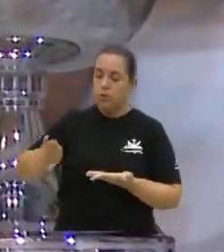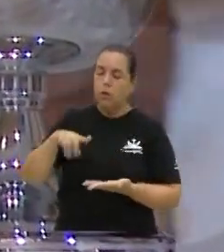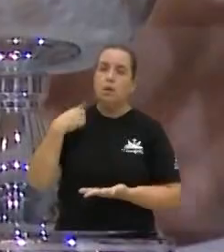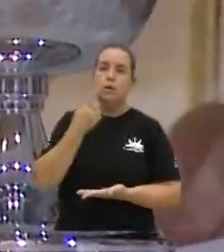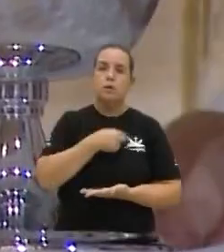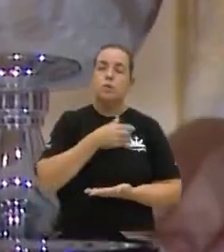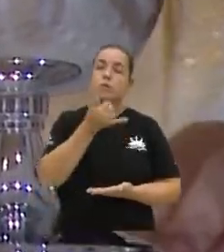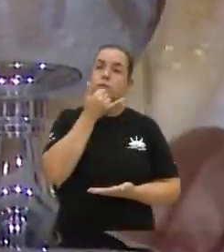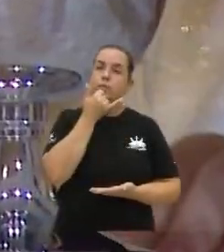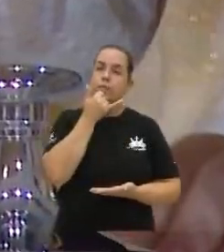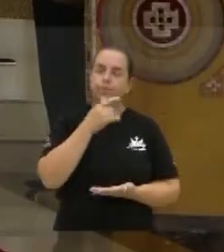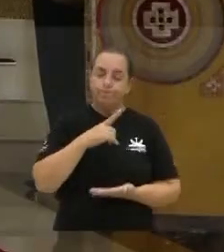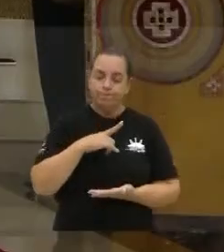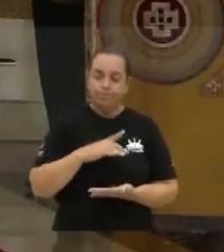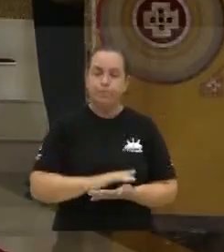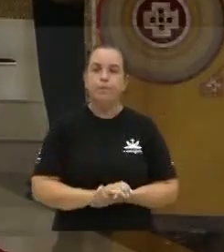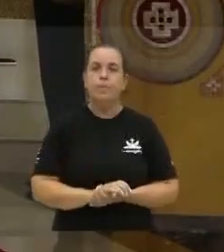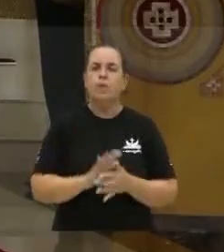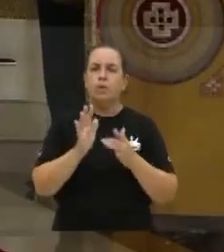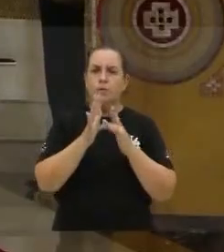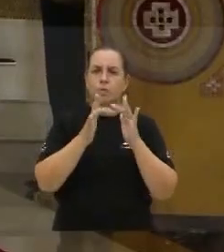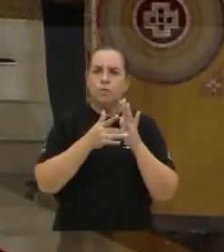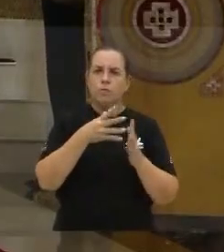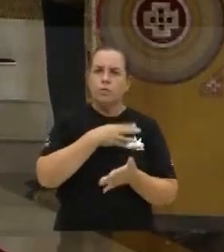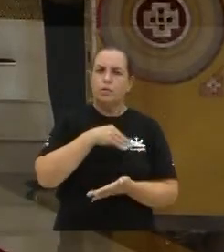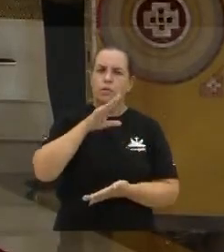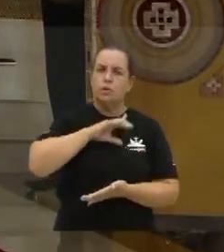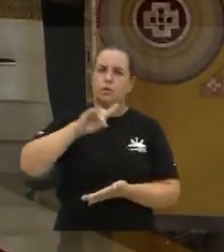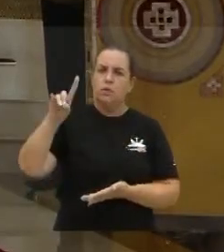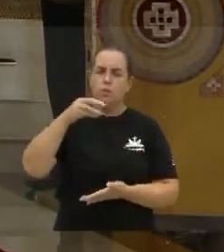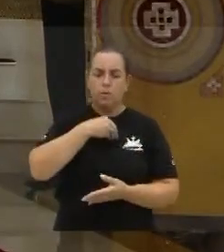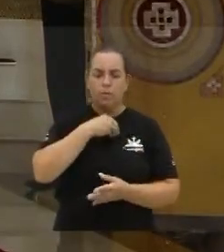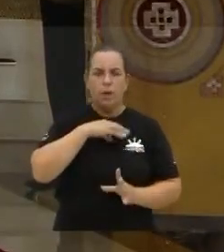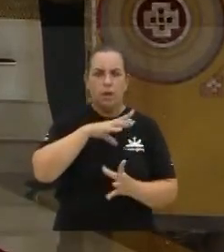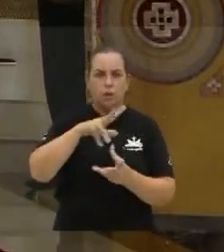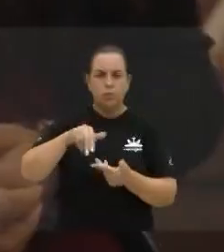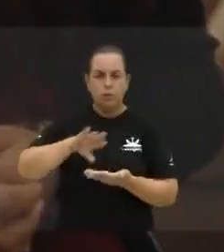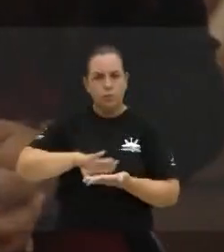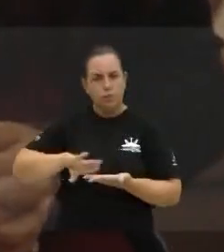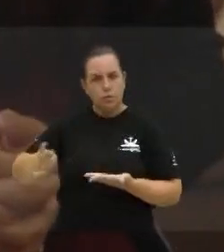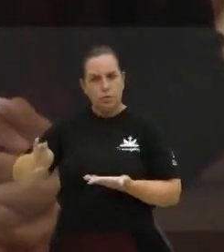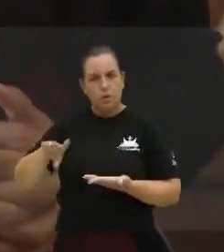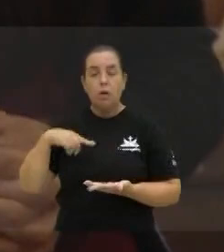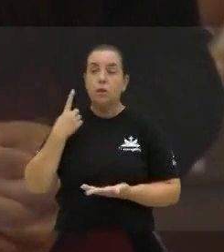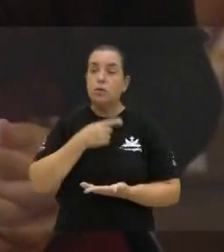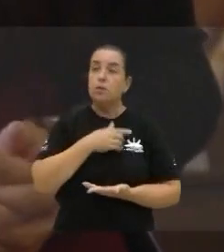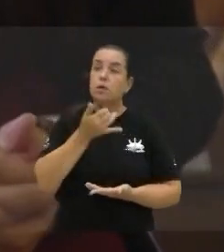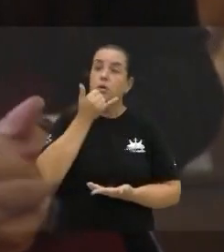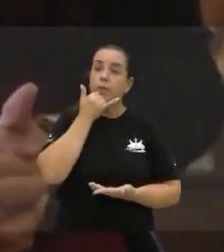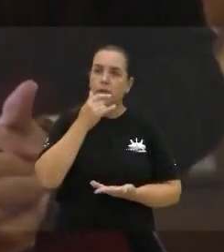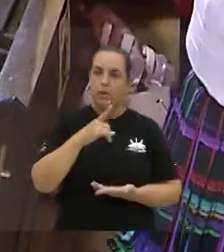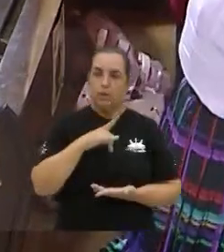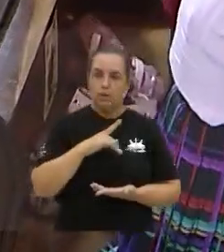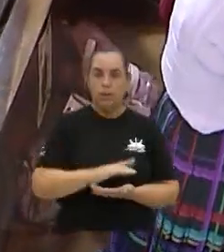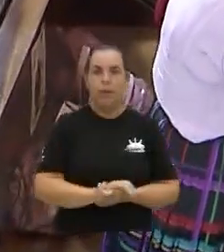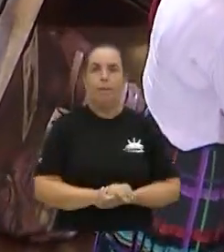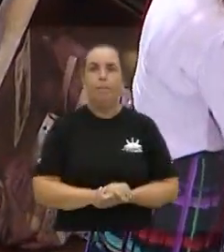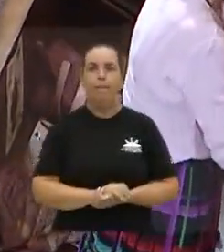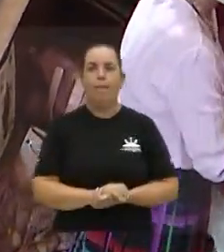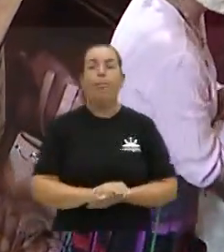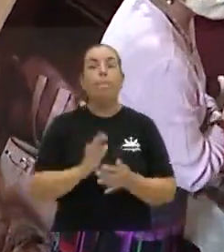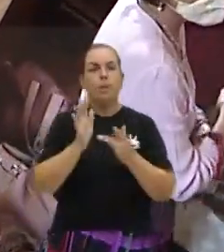do mundo, tende piedade de nós. Cordeiro de Deus, que tirais o pecado do mundo,